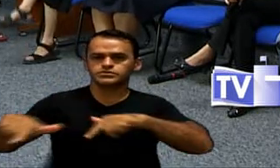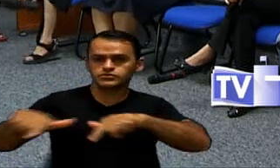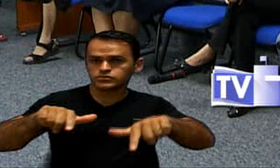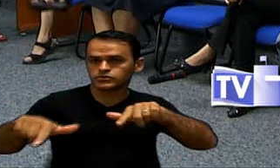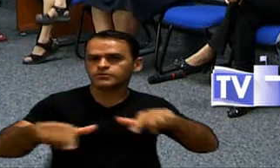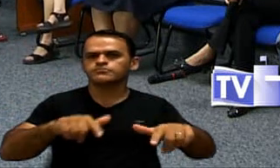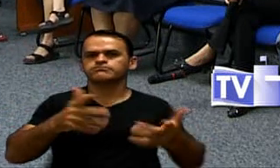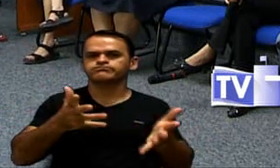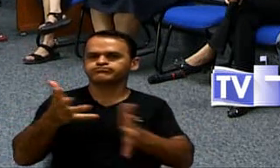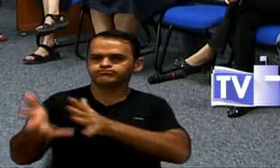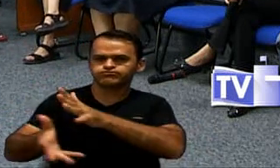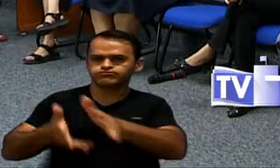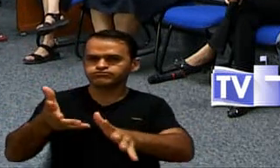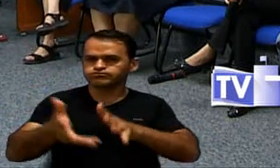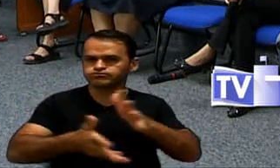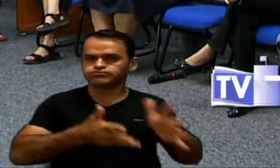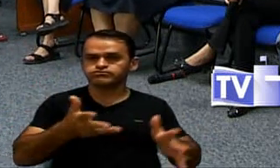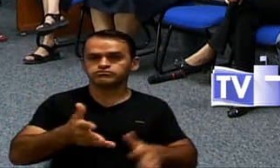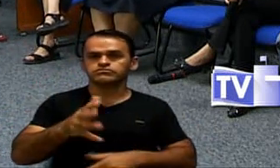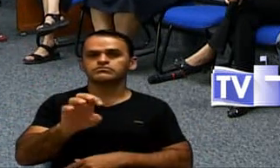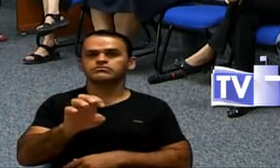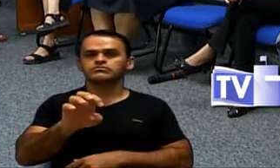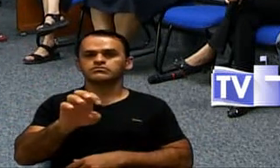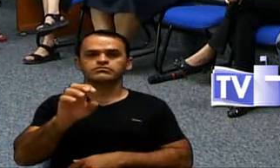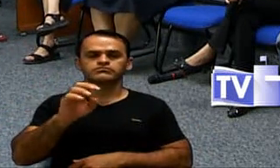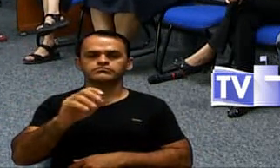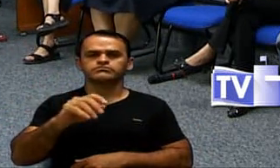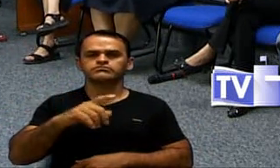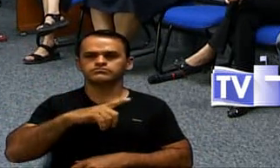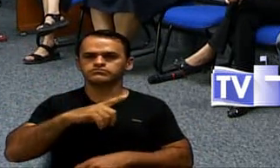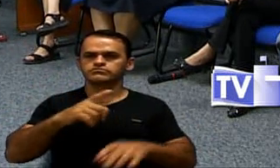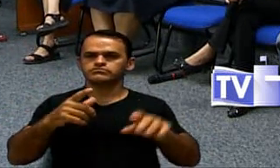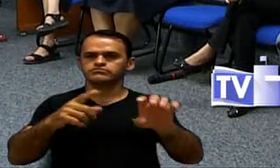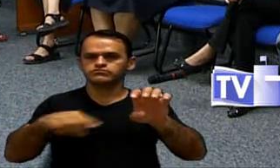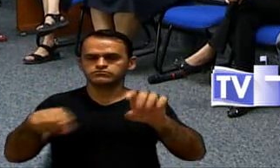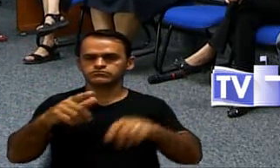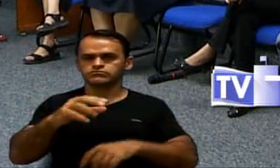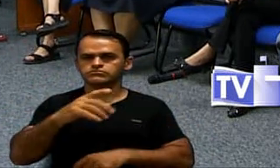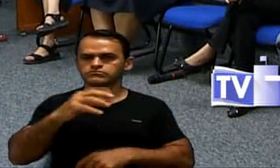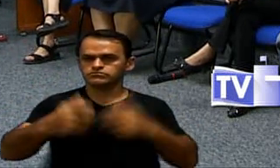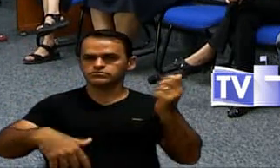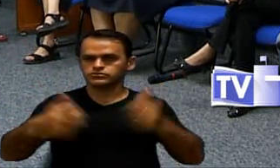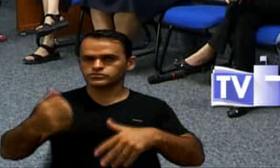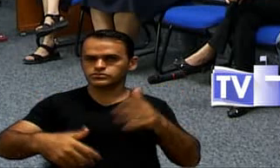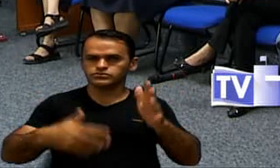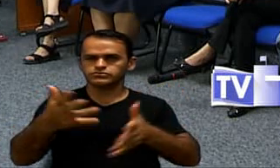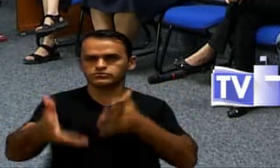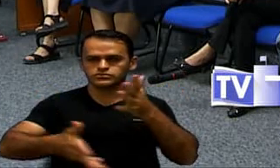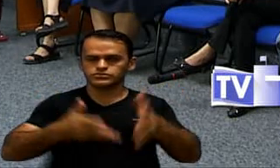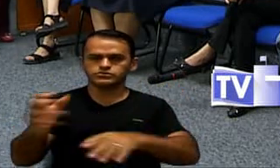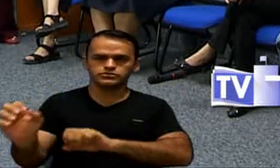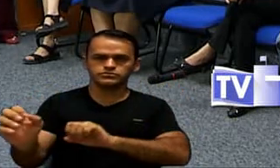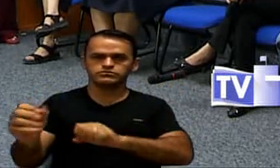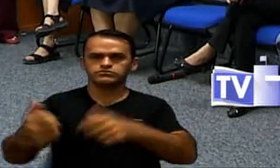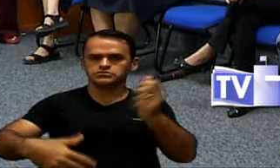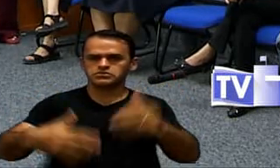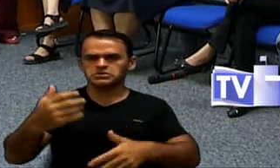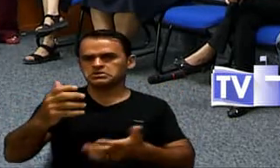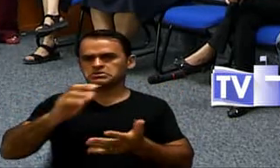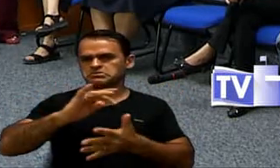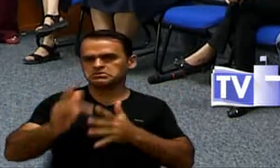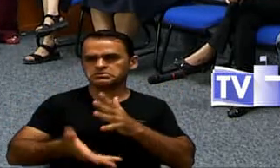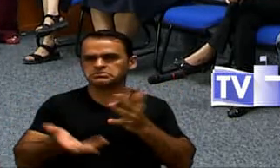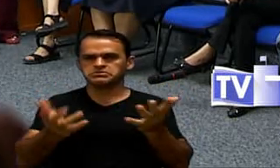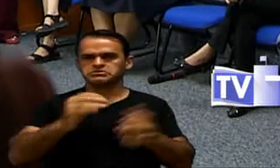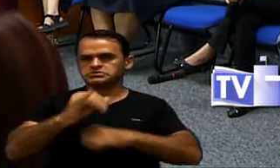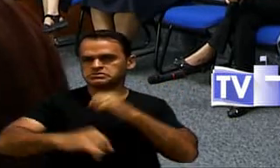de Libras, Eliakim Correia, que transmite essa audiência pública por meio das nossas redes sociais, da nossa